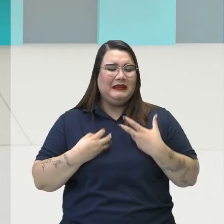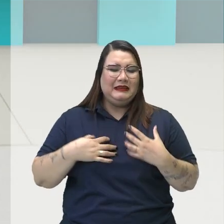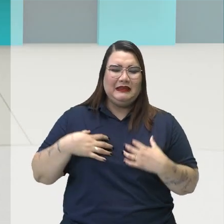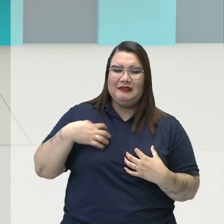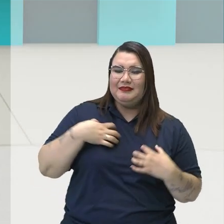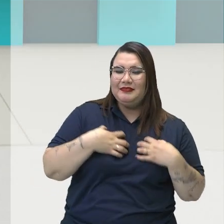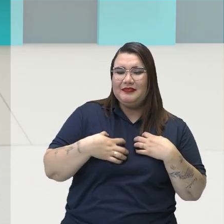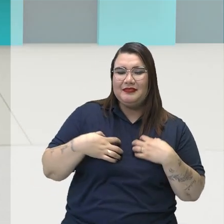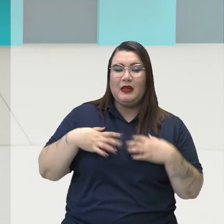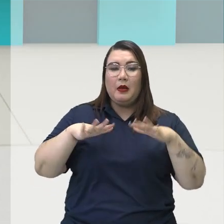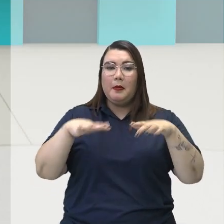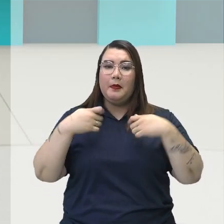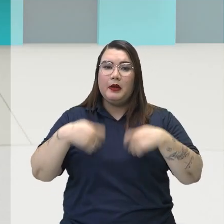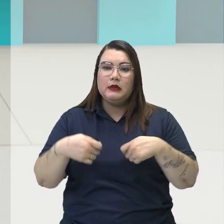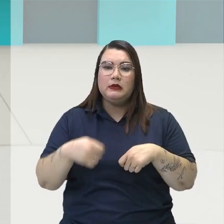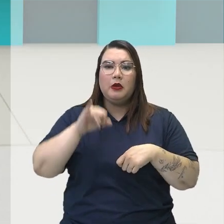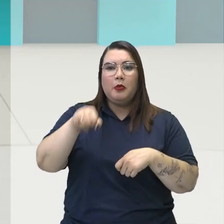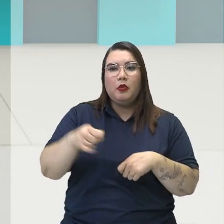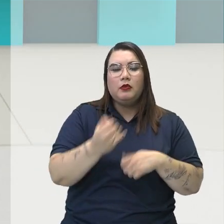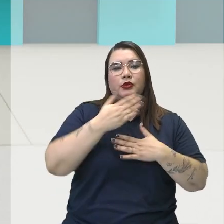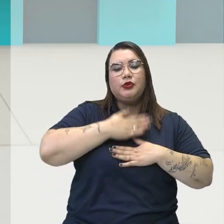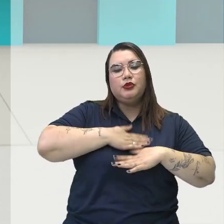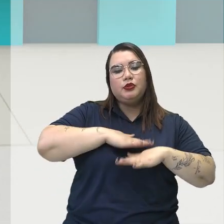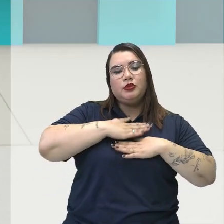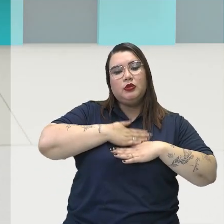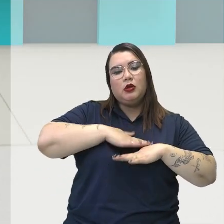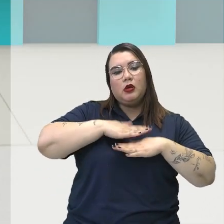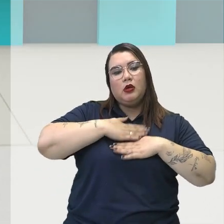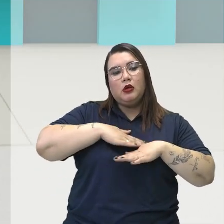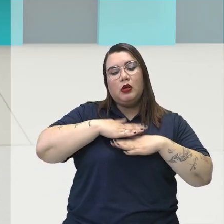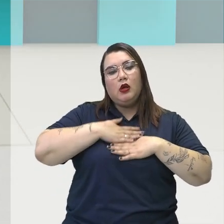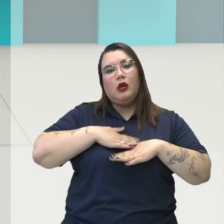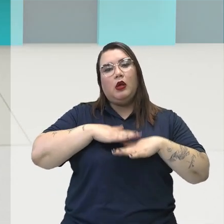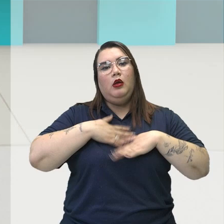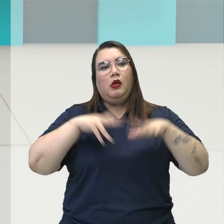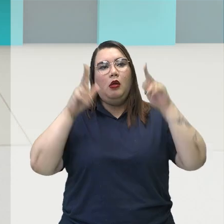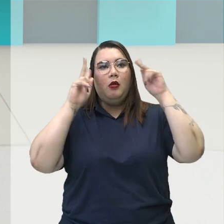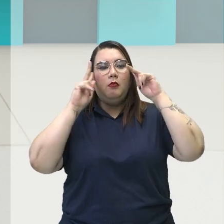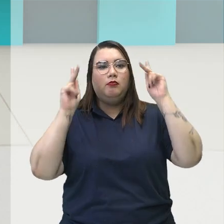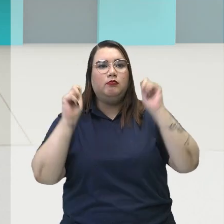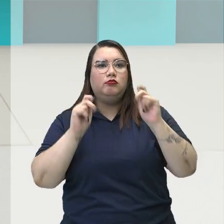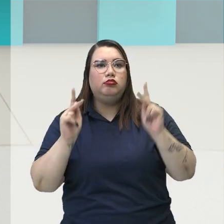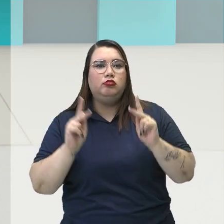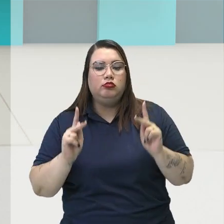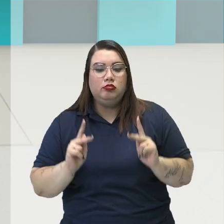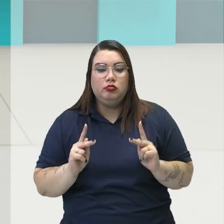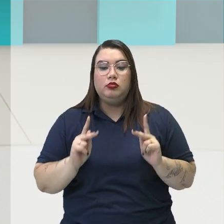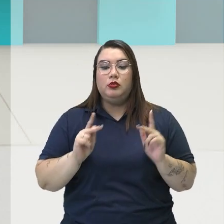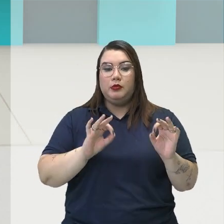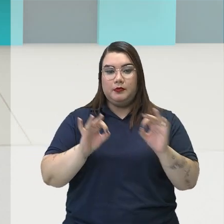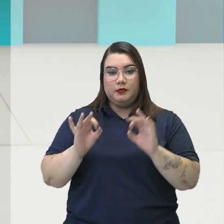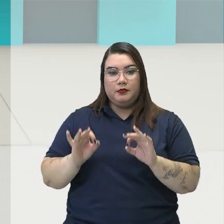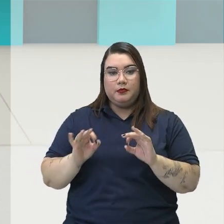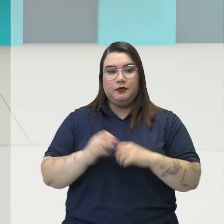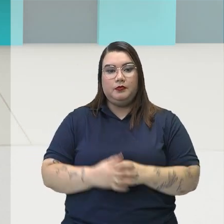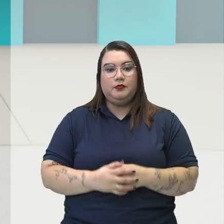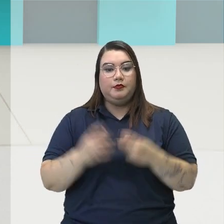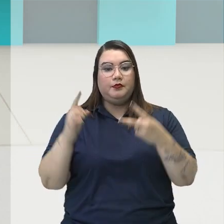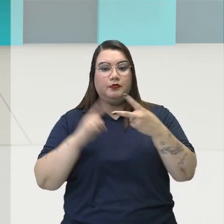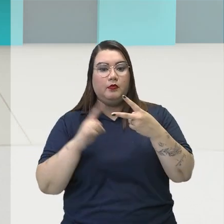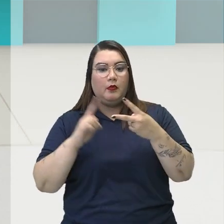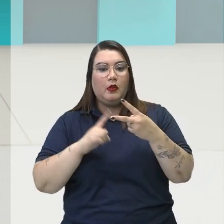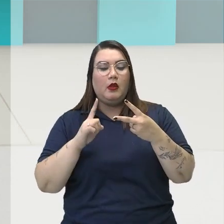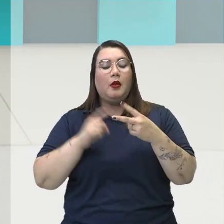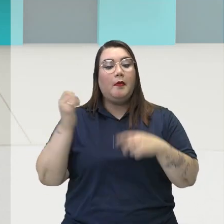cansado, então a gente precisa desses momentos de lazer para descansar o cérebro, para descansar o corpo também. Prosseguindo,